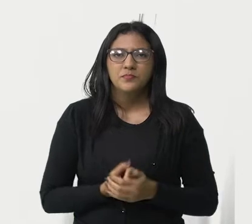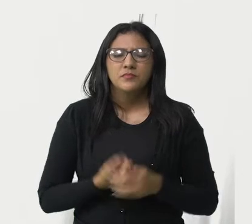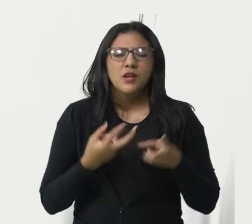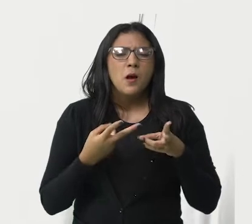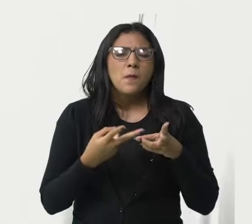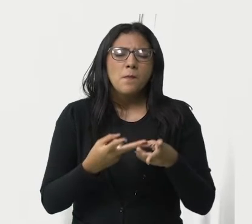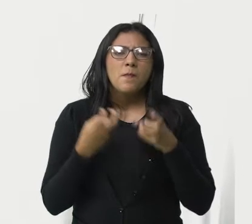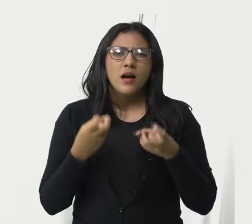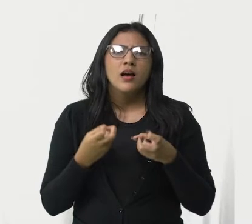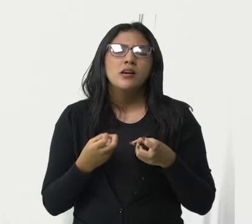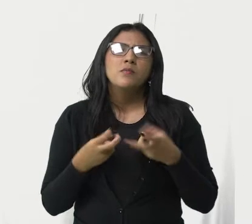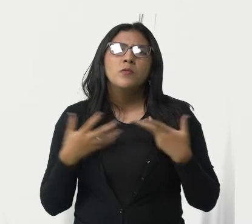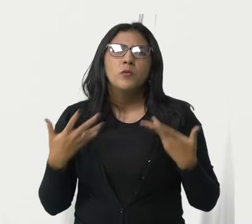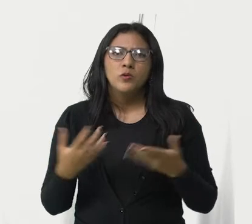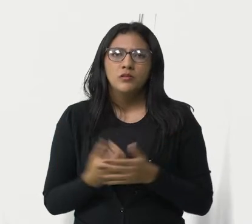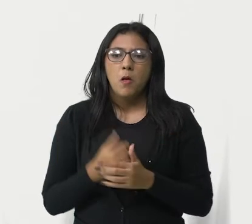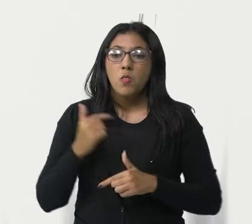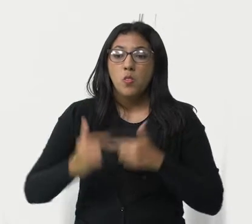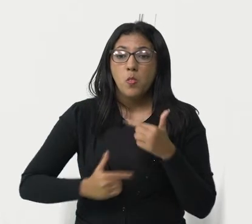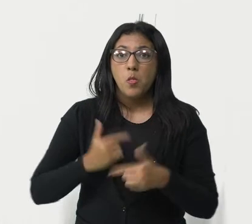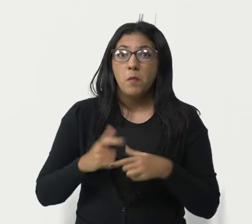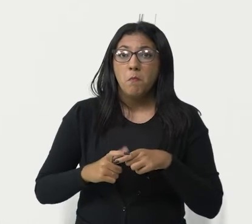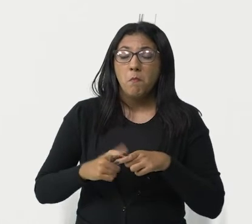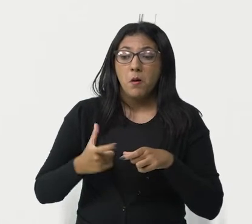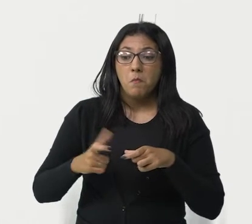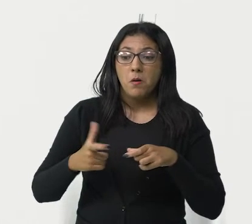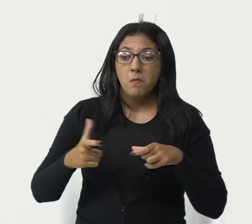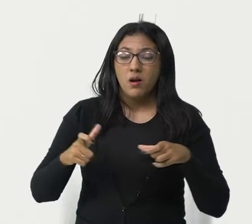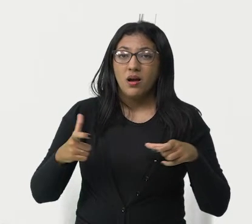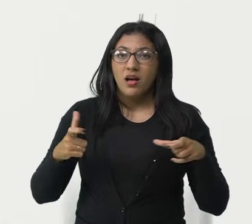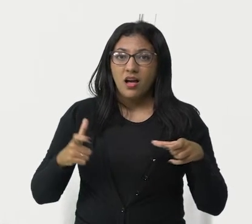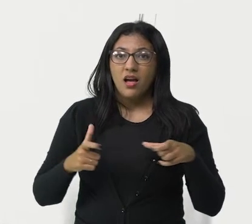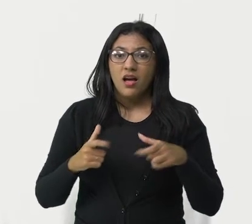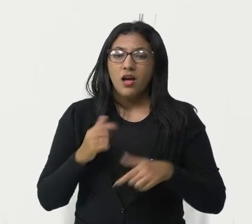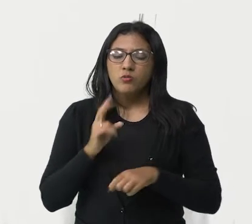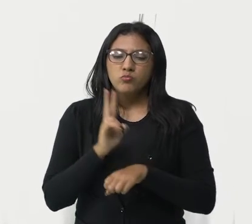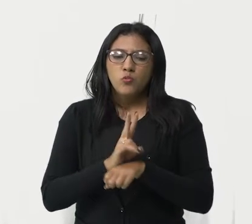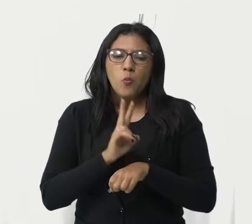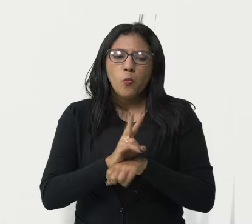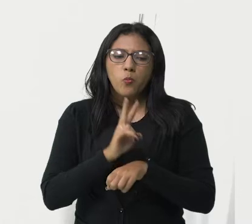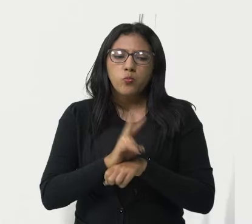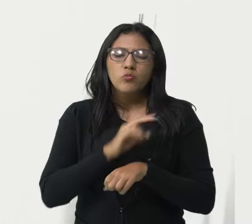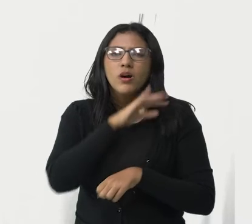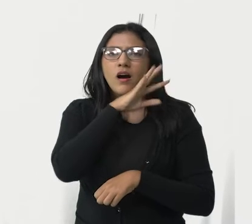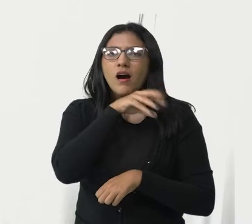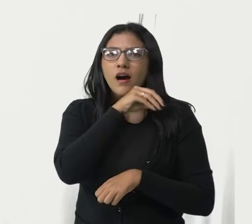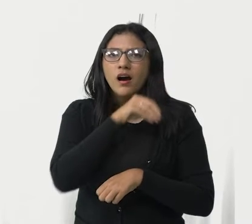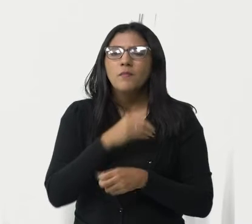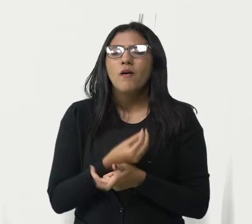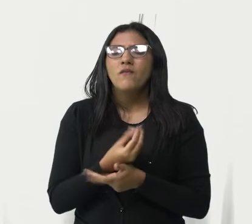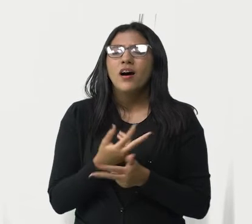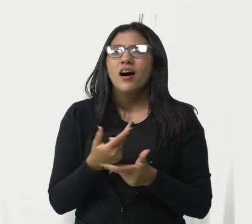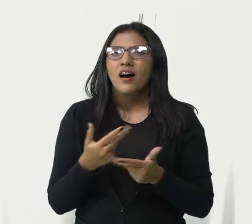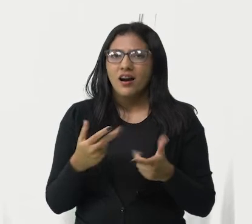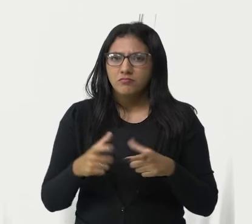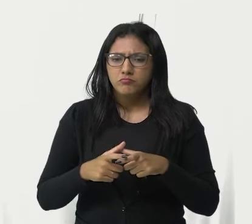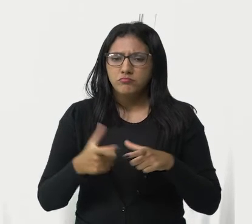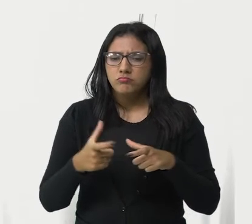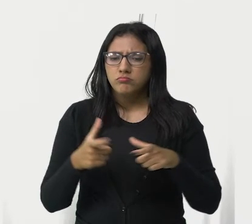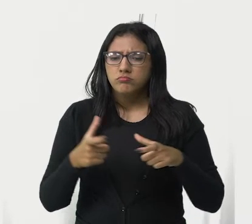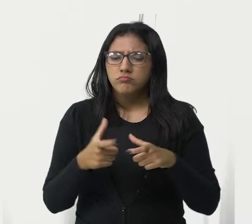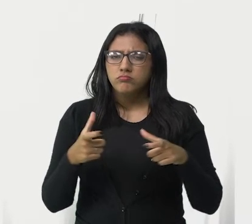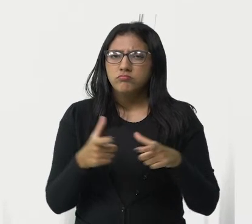o aumento dessa atividade da pecuária vai ocorrer, né, então vai ter essa expansão da pecuária